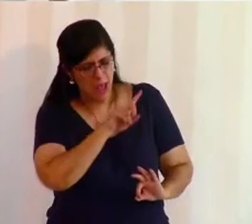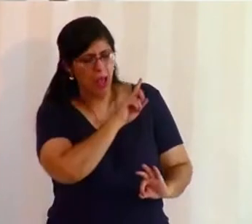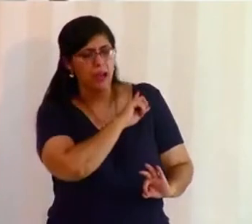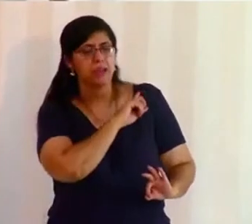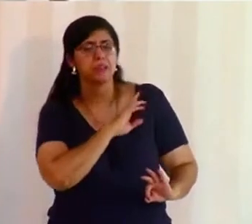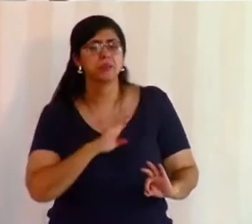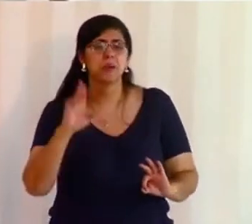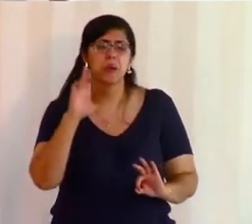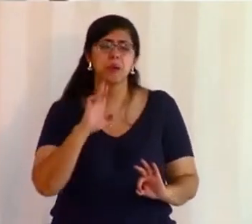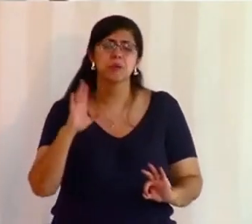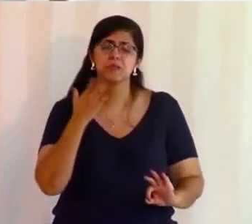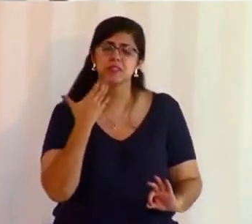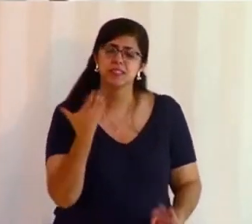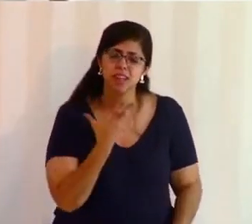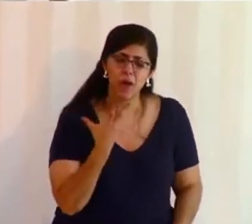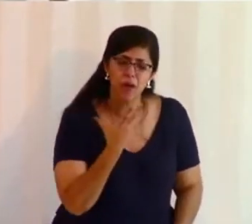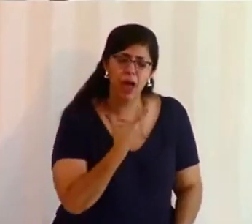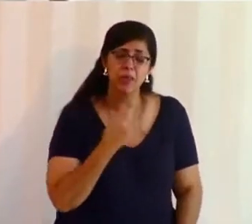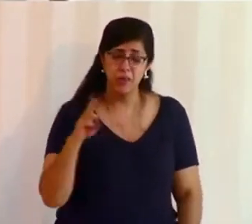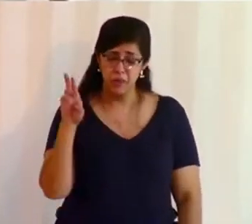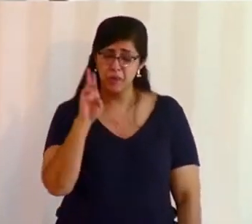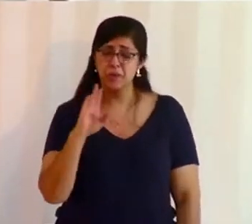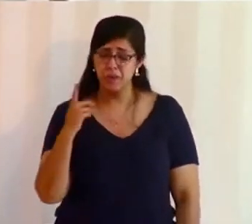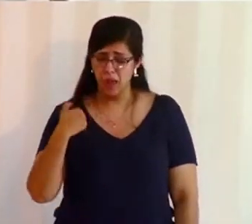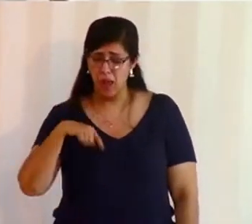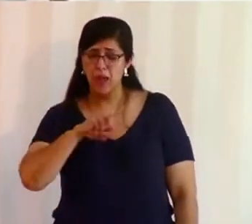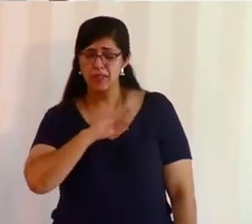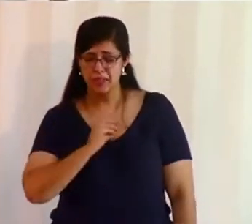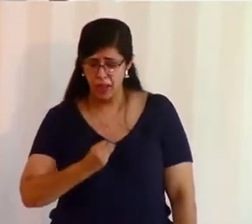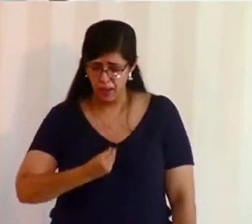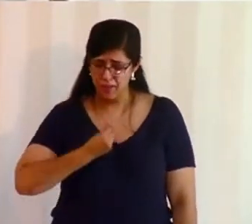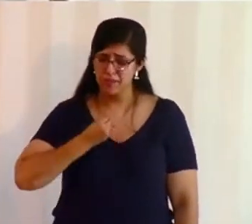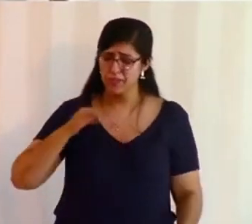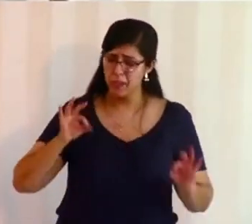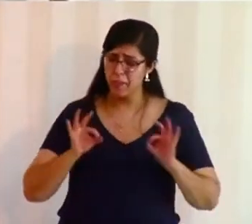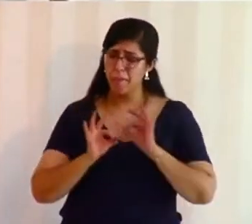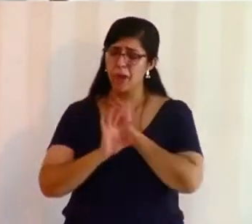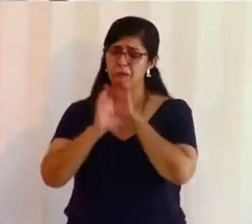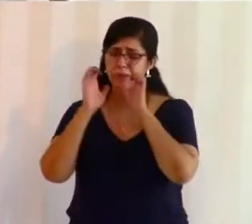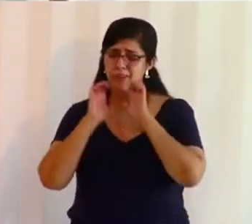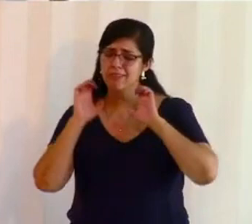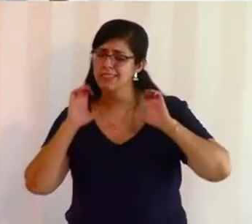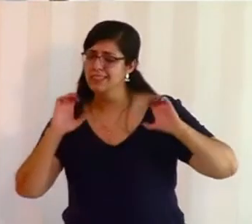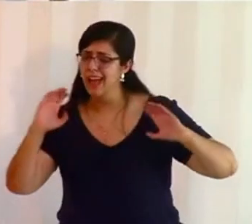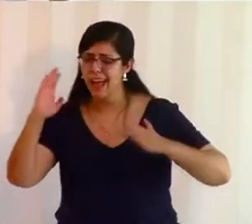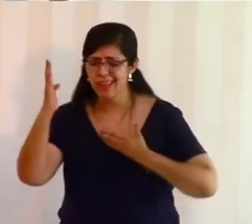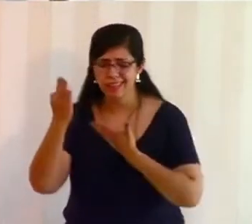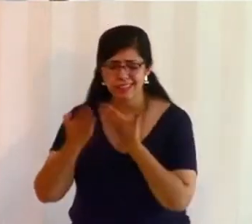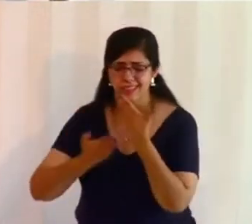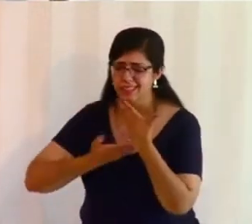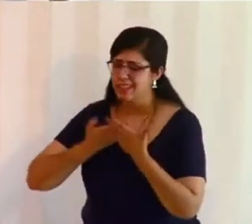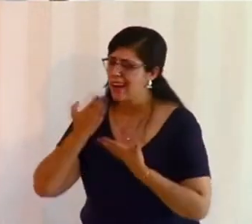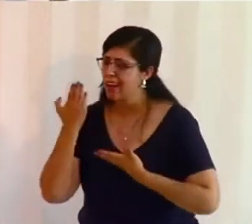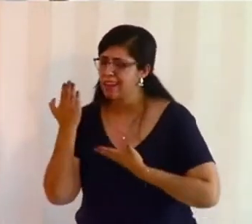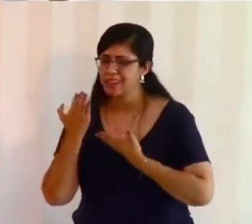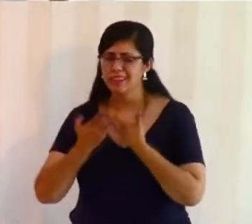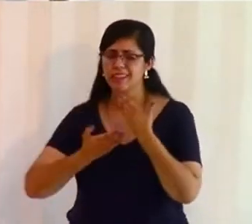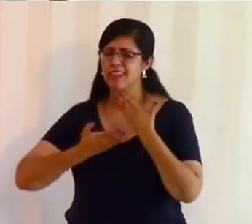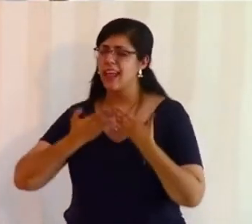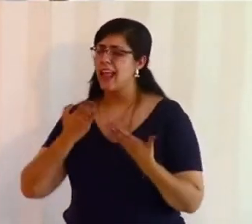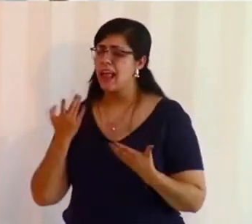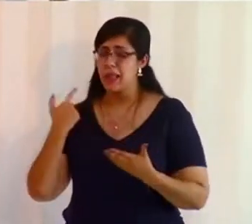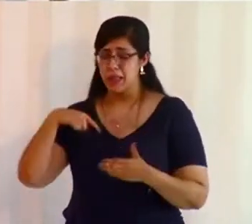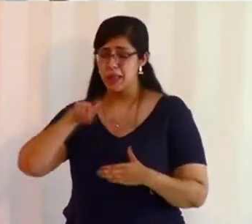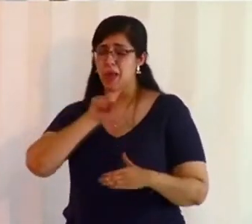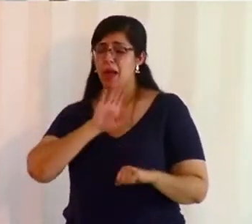mensagem salvadora. Mas o Senhor nos usa para isso, como usou Paulo naquele dia na vida de Lídia. Ó Deus, o inimigo certamente se